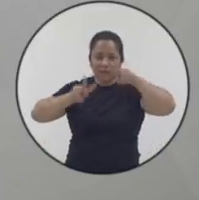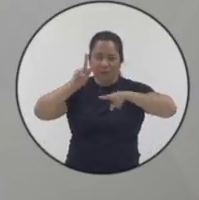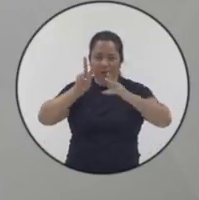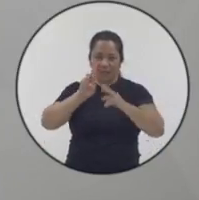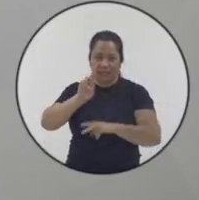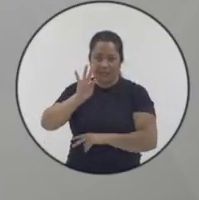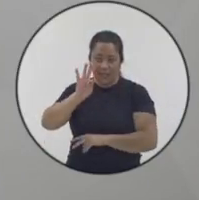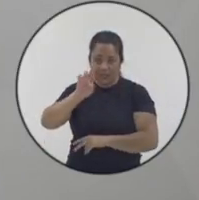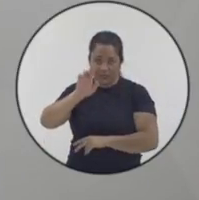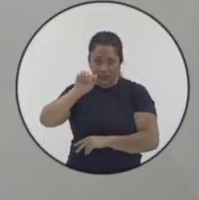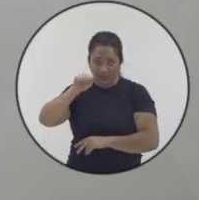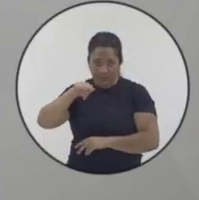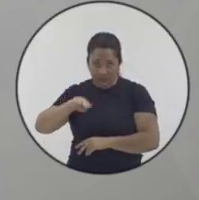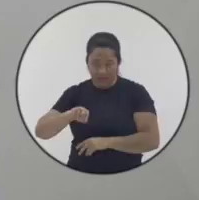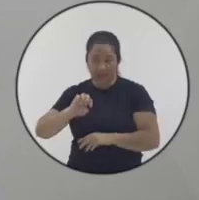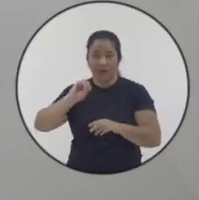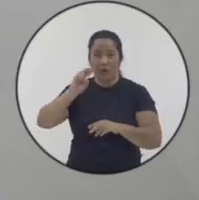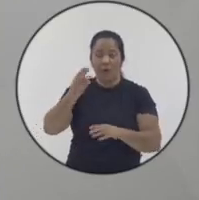e-mail